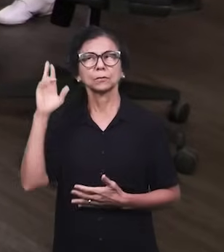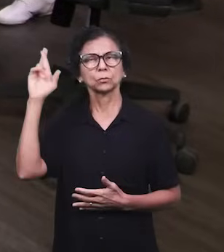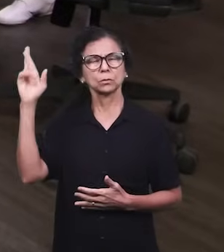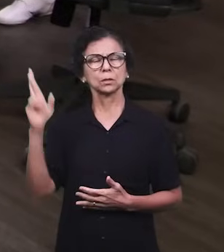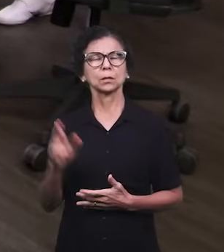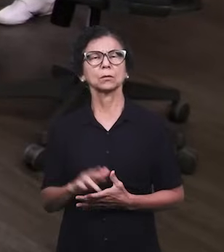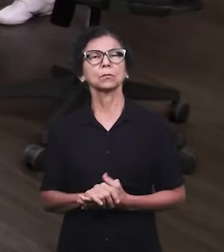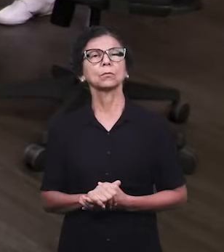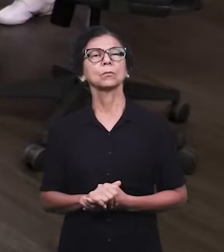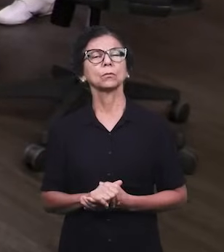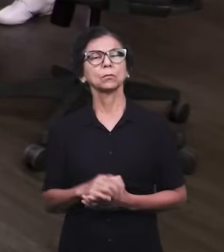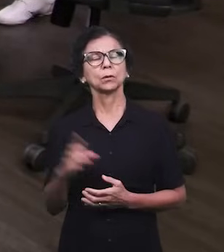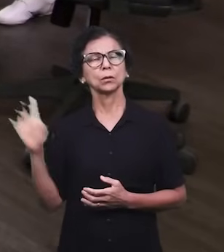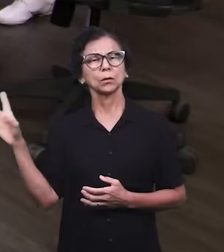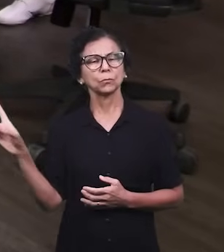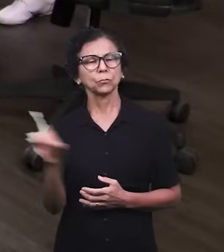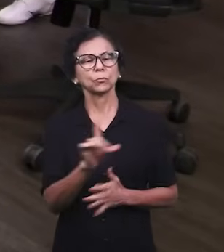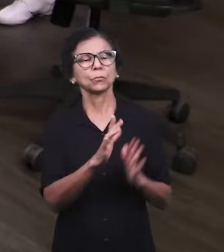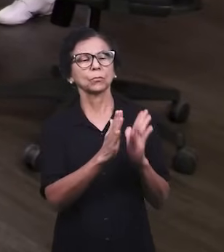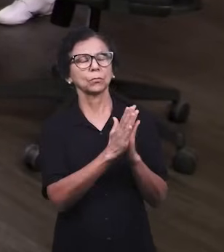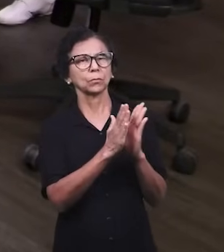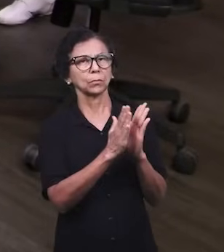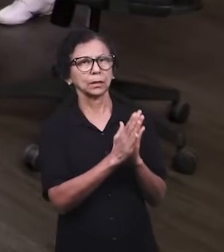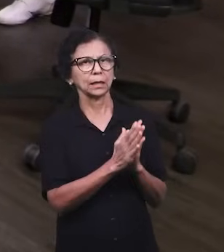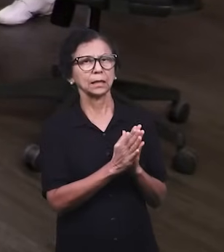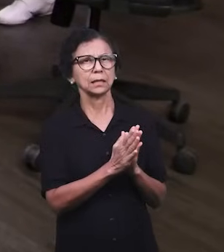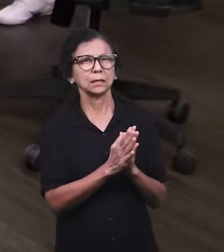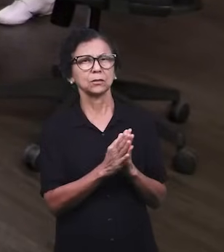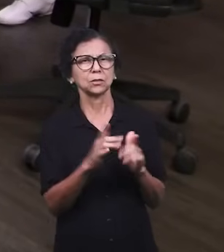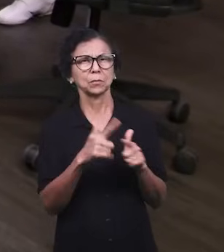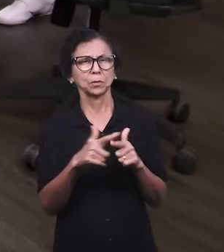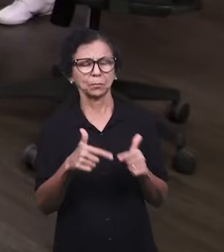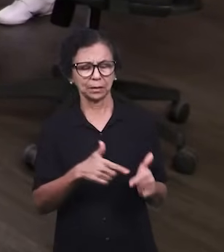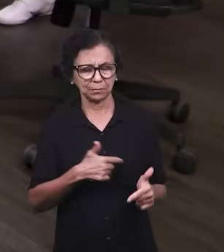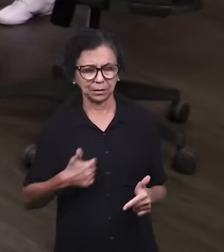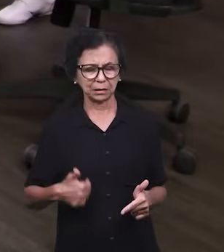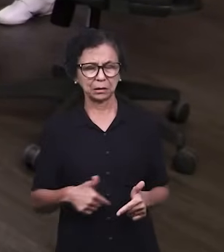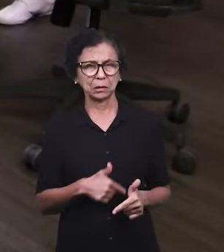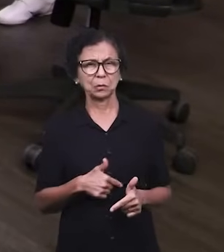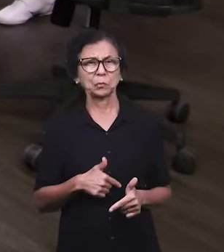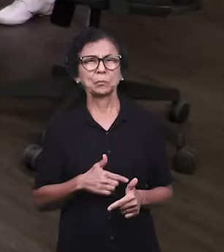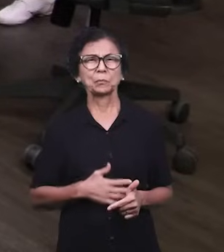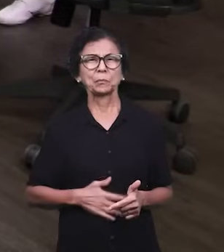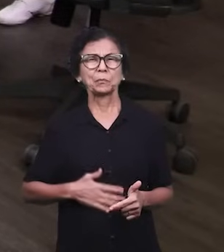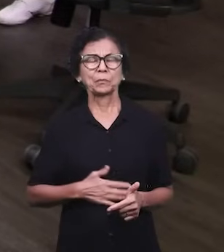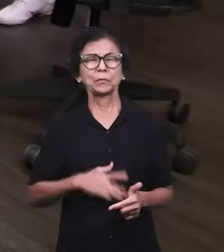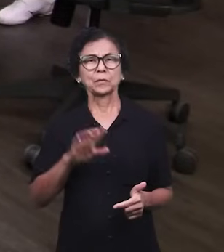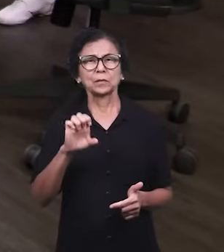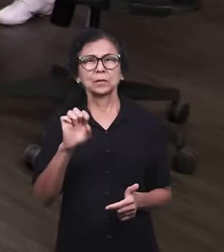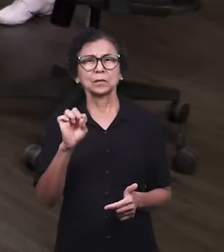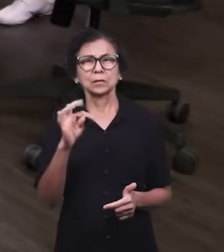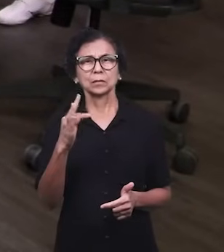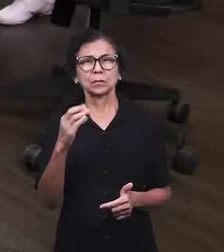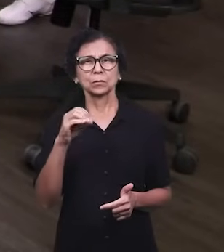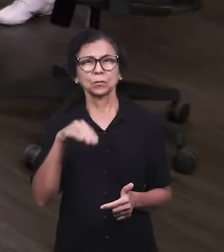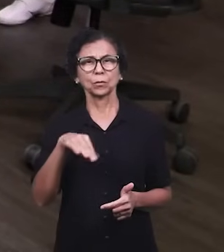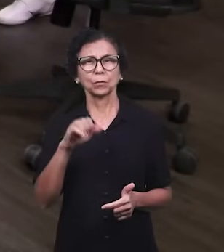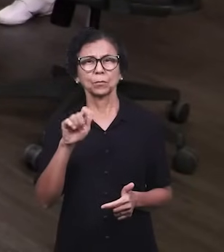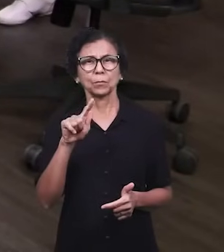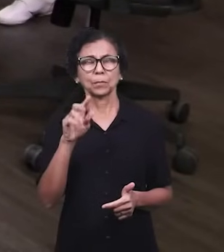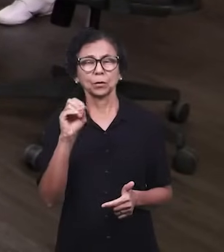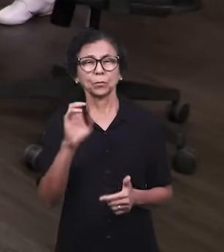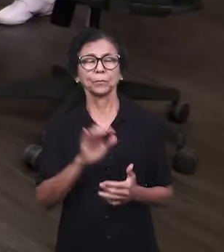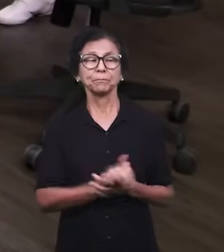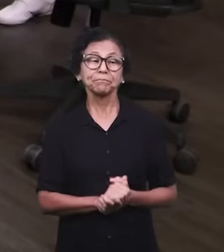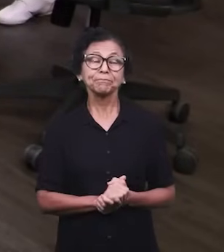muito firme. Orei pelo irmão, um problema que ele tinha de estômago, aquele negócio todo. Mas do lado tinha uma família que viu que eu era pastor,